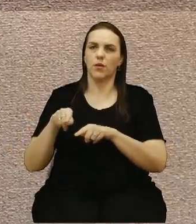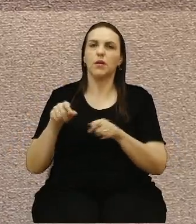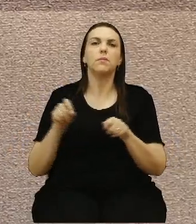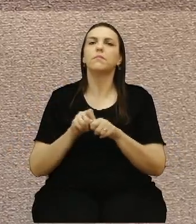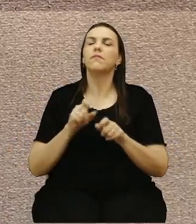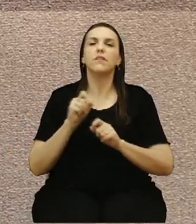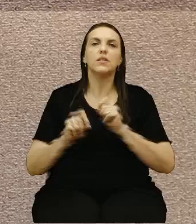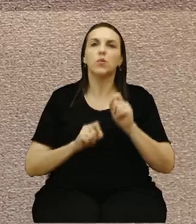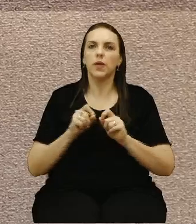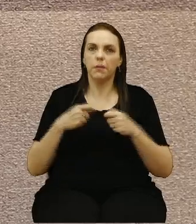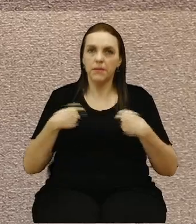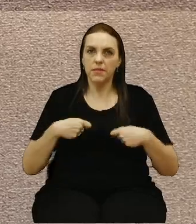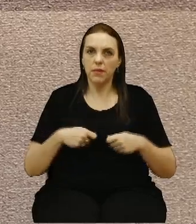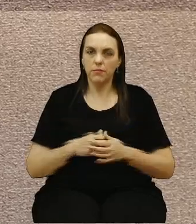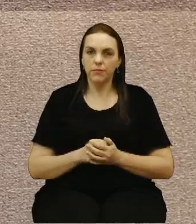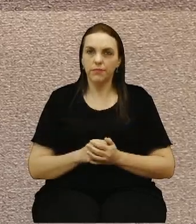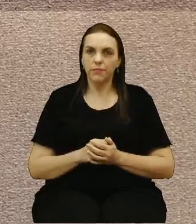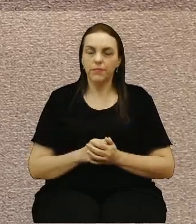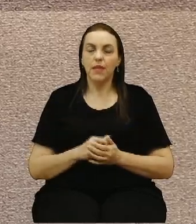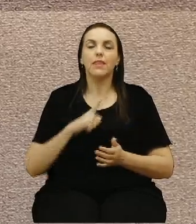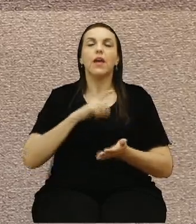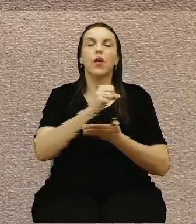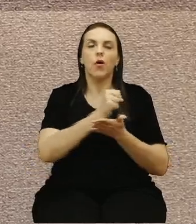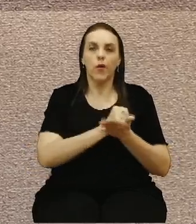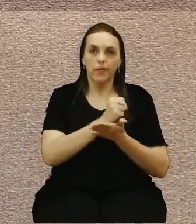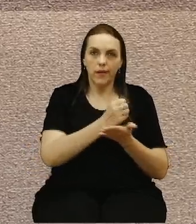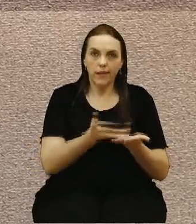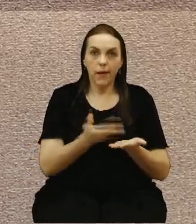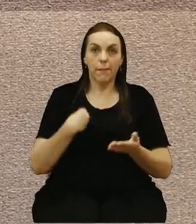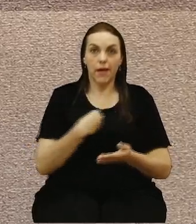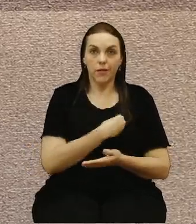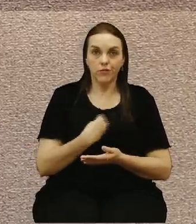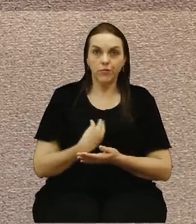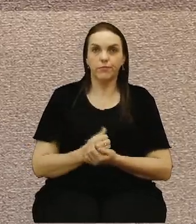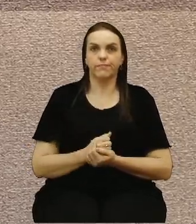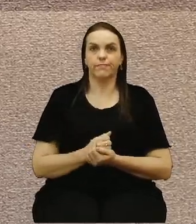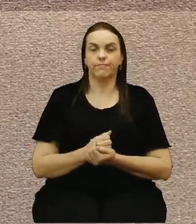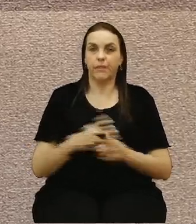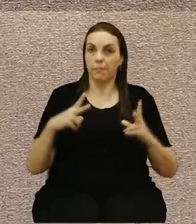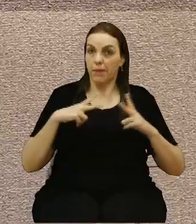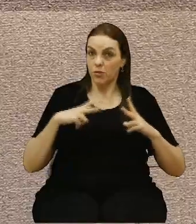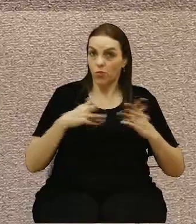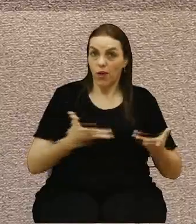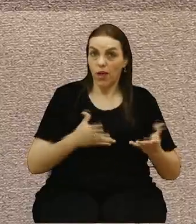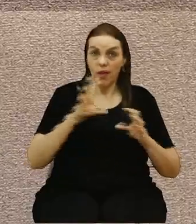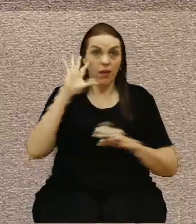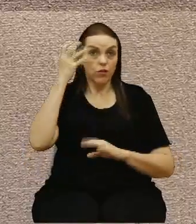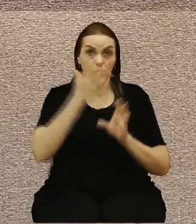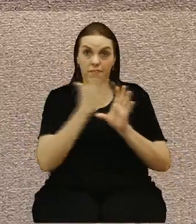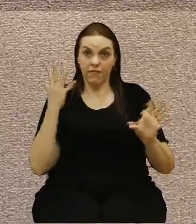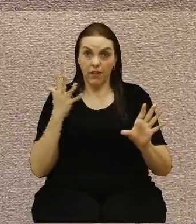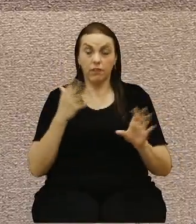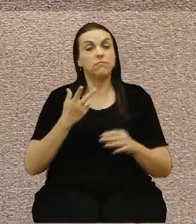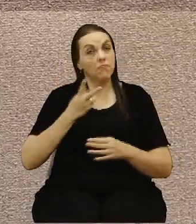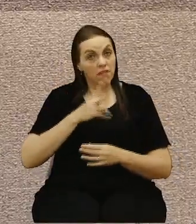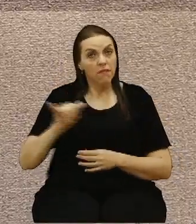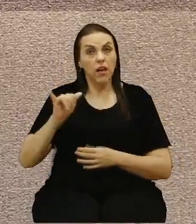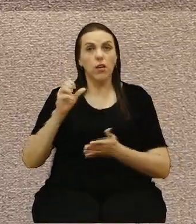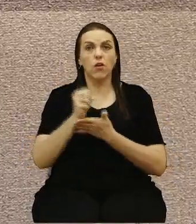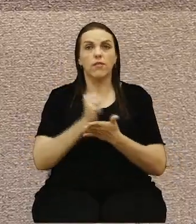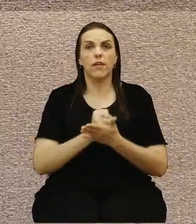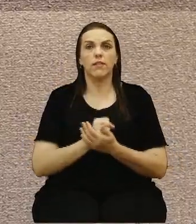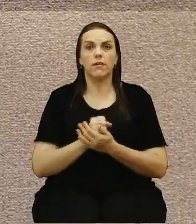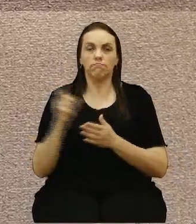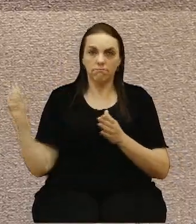fazer? Temos que contratar médicos particular para resolver a fila? Vamos contratar, traga para essa